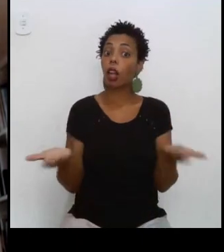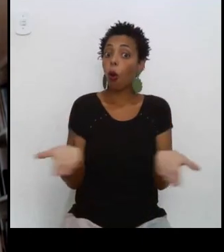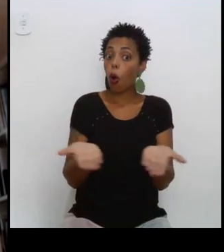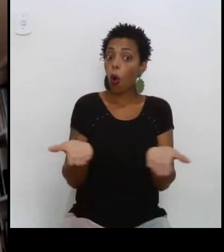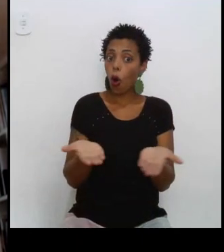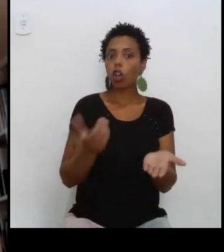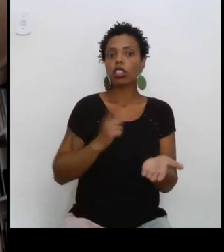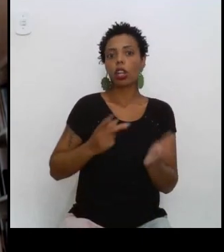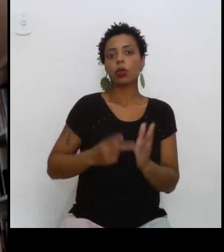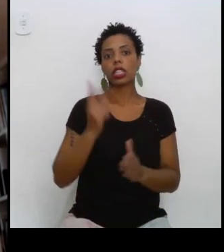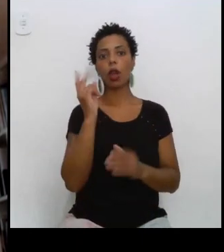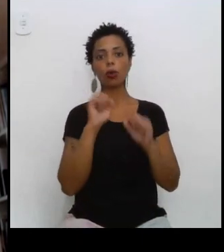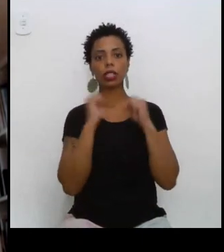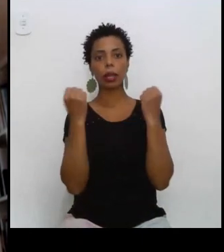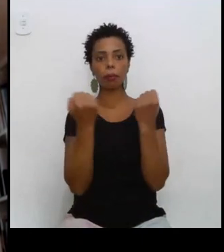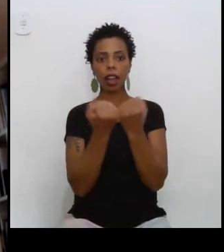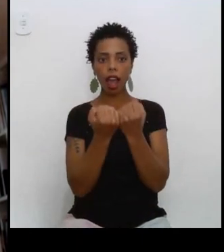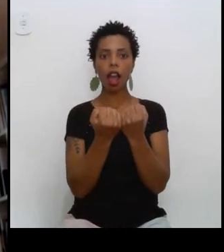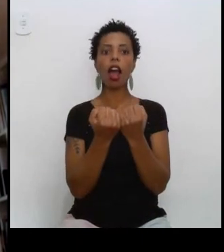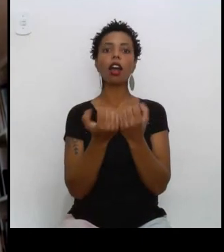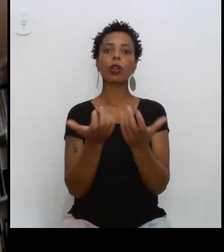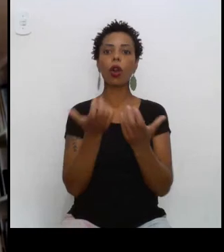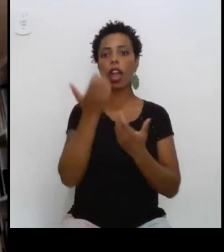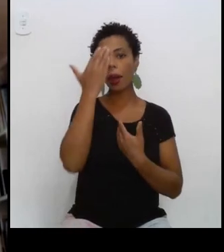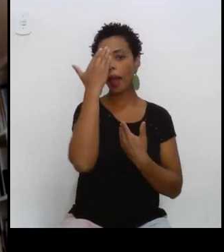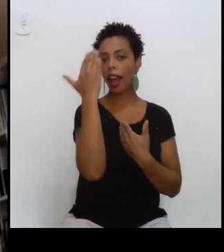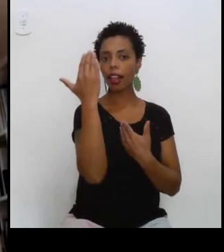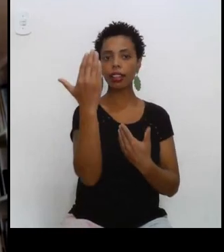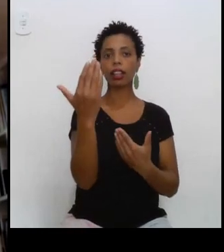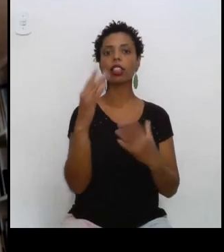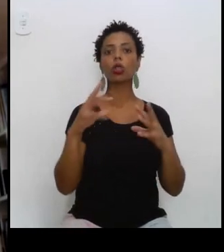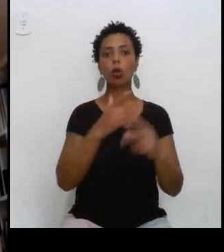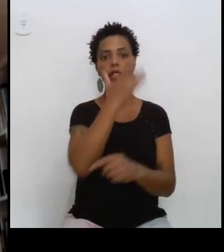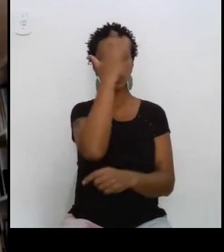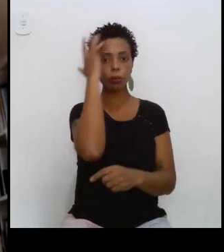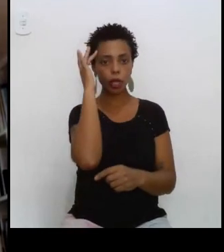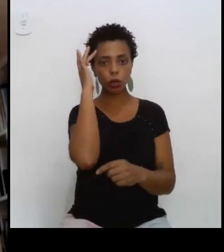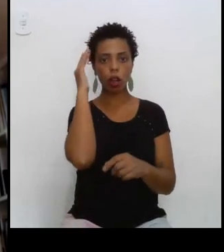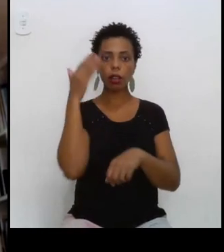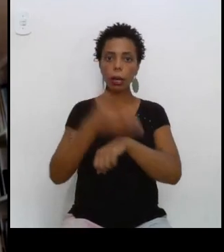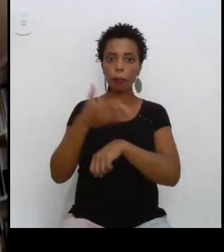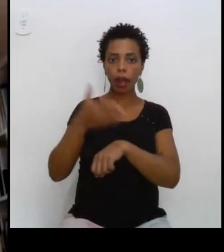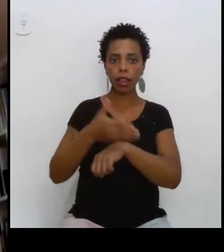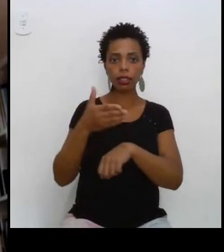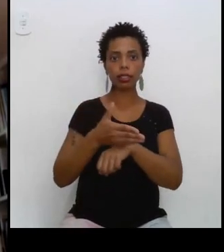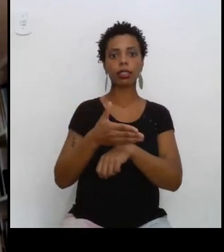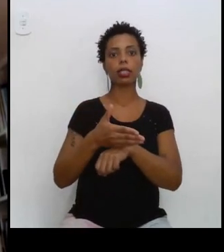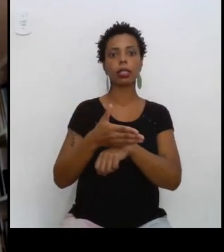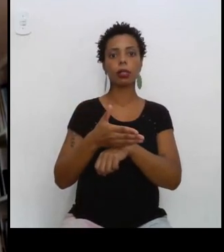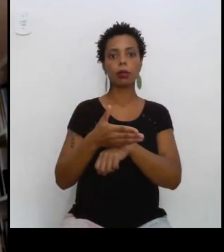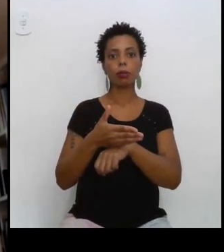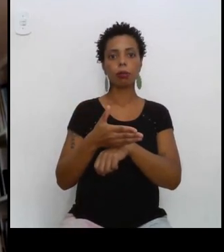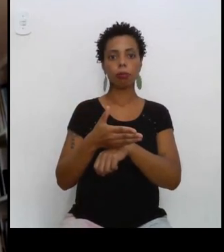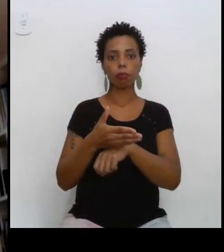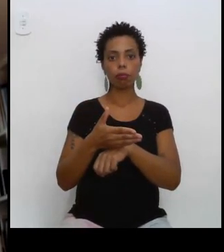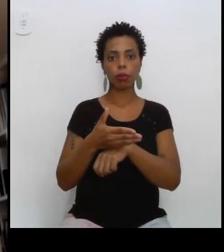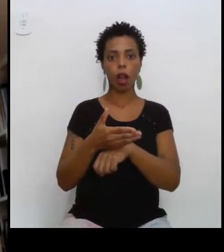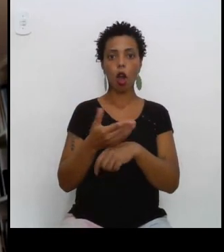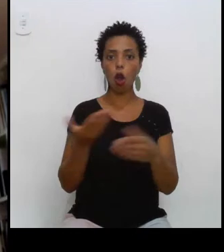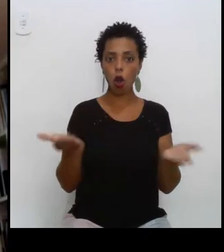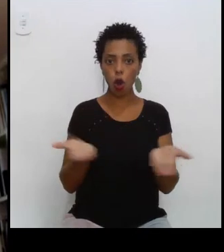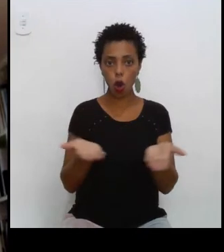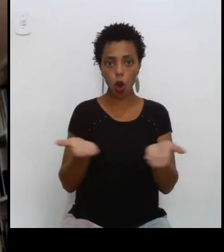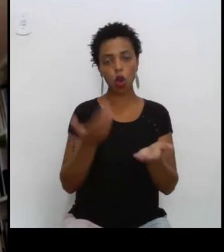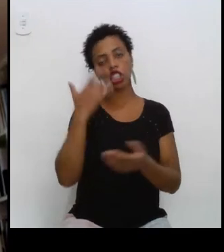2º seminário eu queria agradecer aí todos os participantes estão aqui conosco hoje e